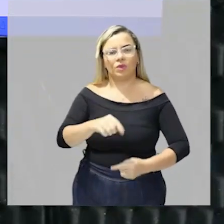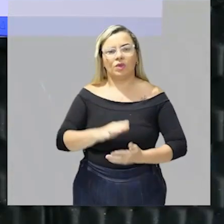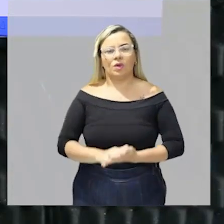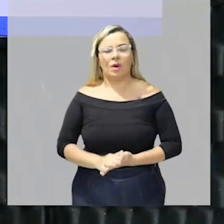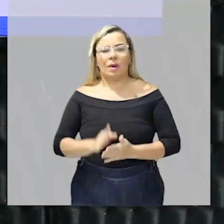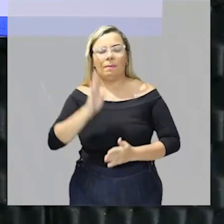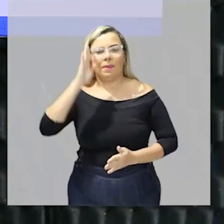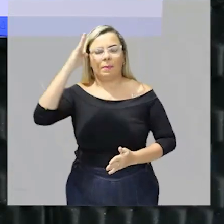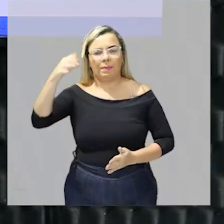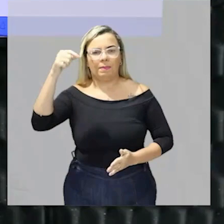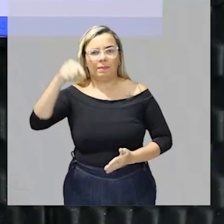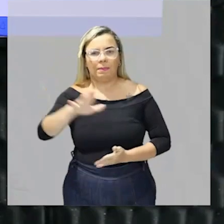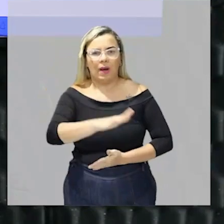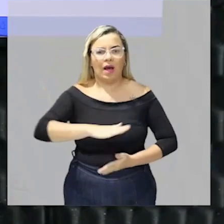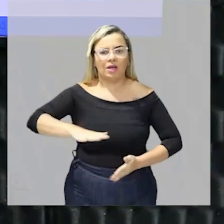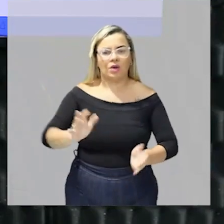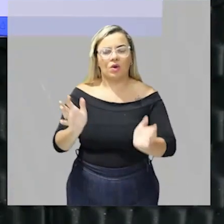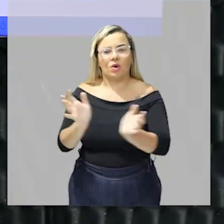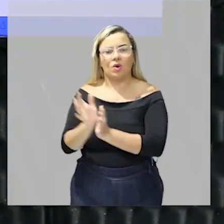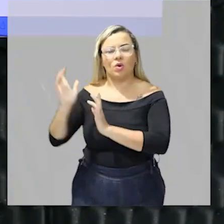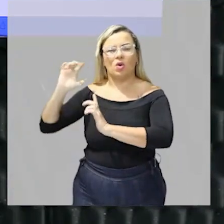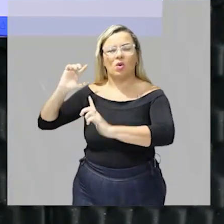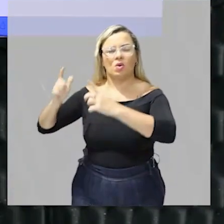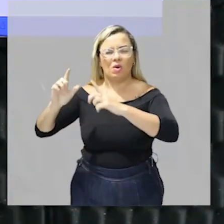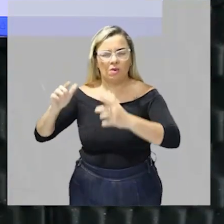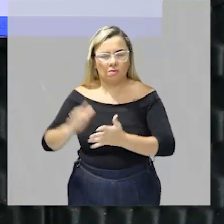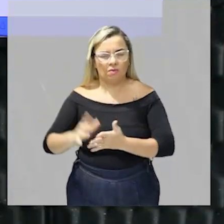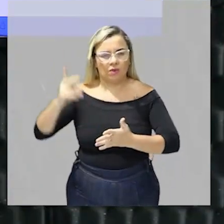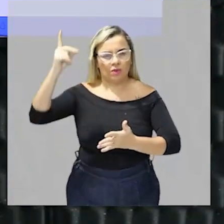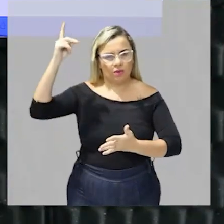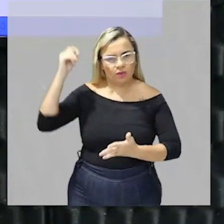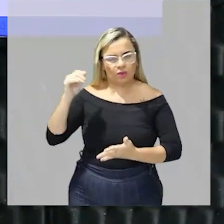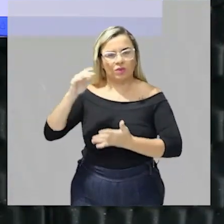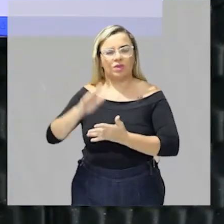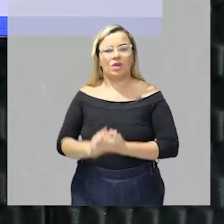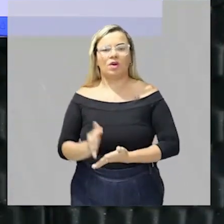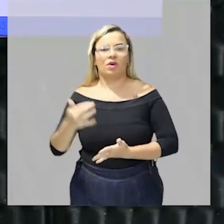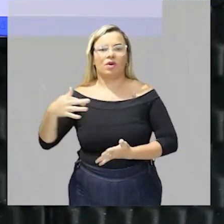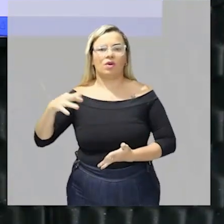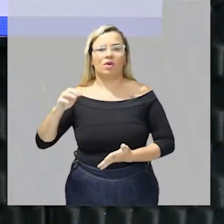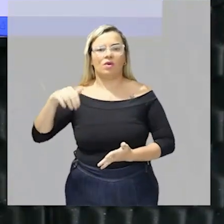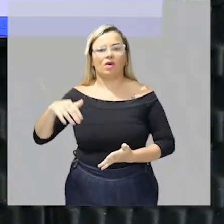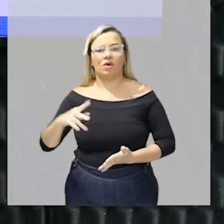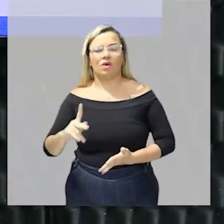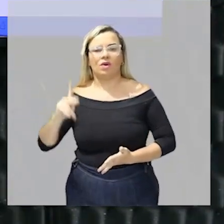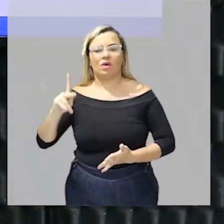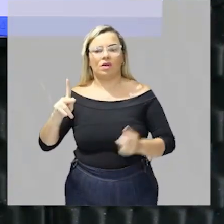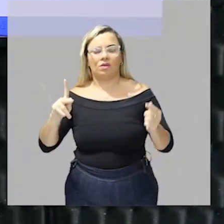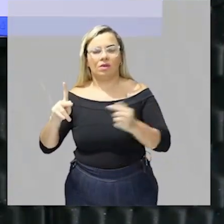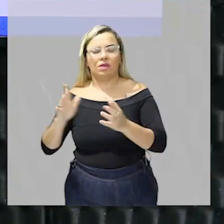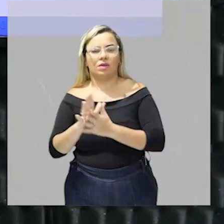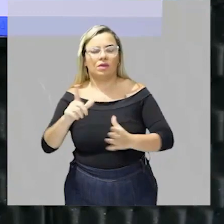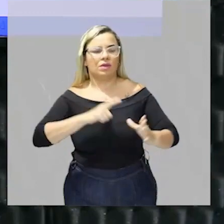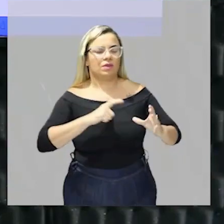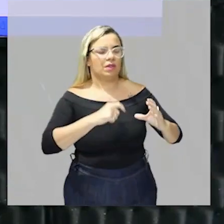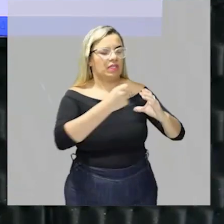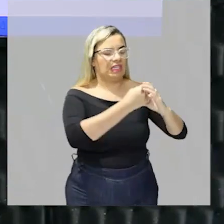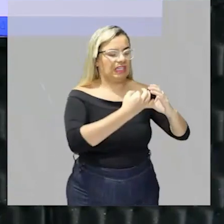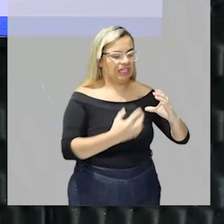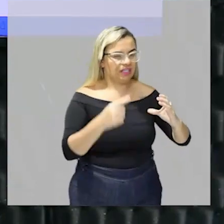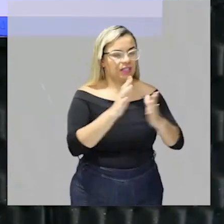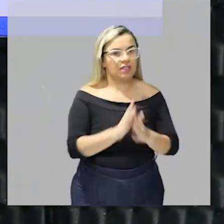conservadores, ao poder, que é o grupo do general Franco, o franquismo, que tem características